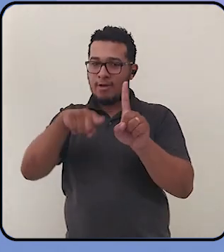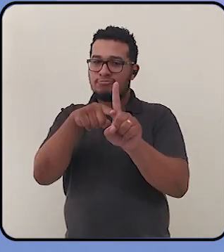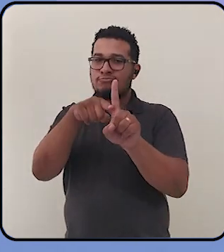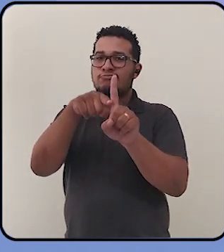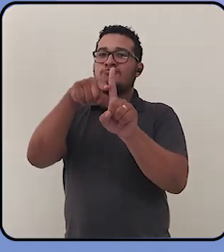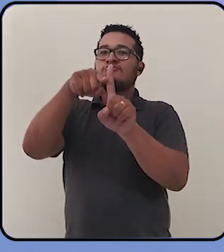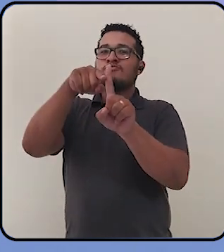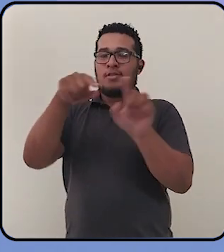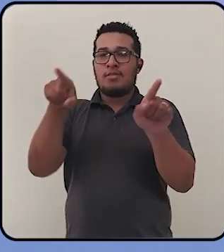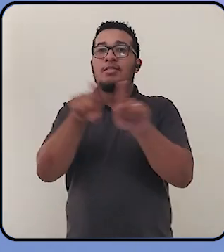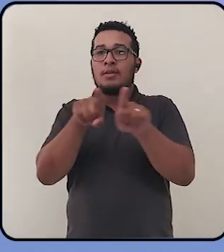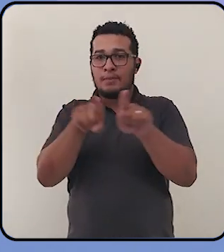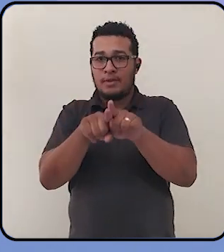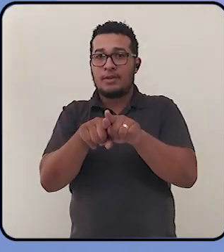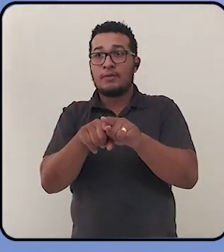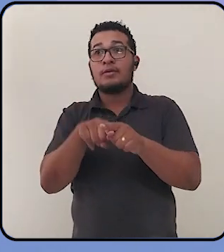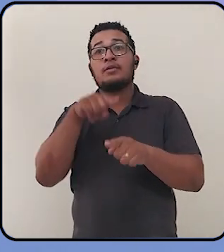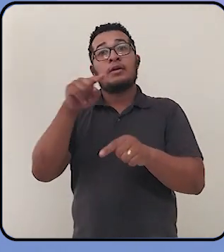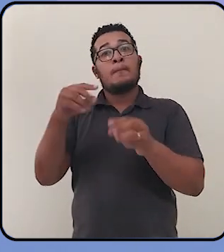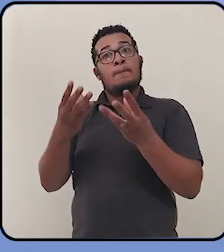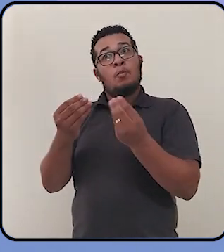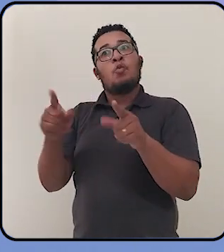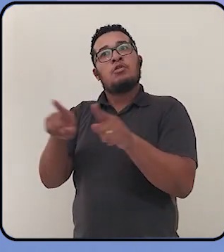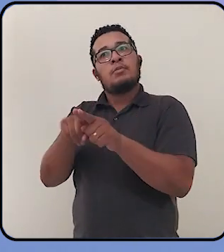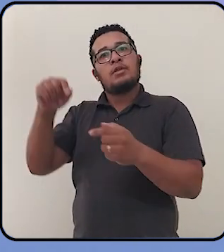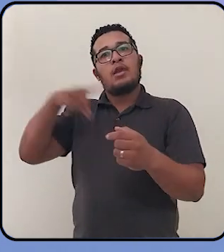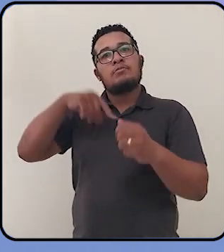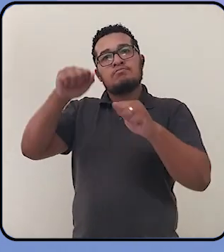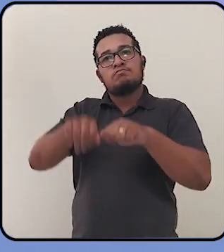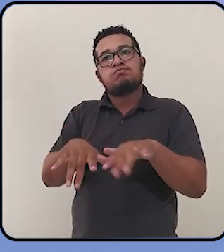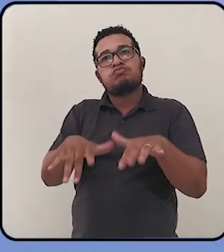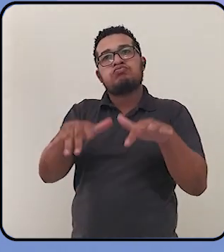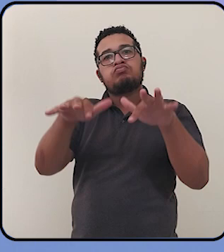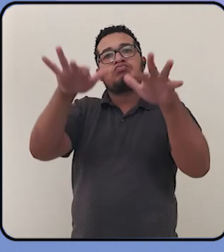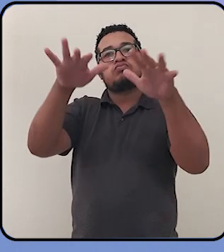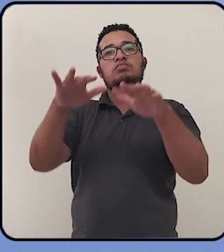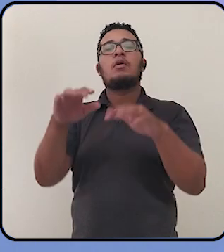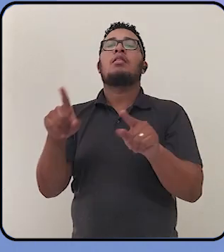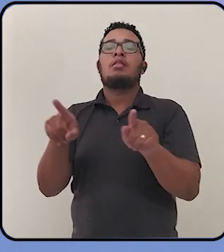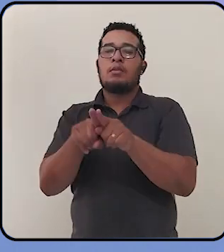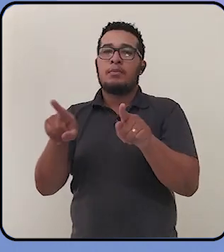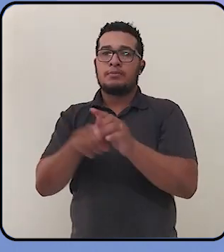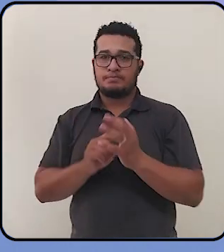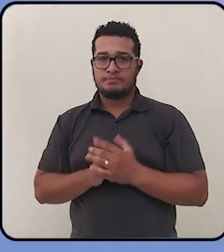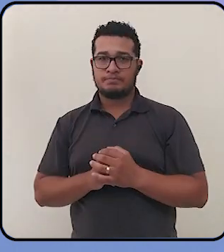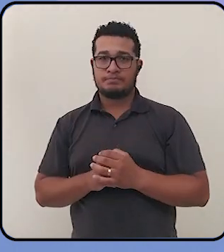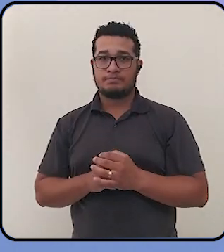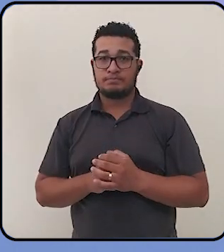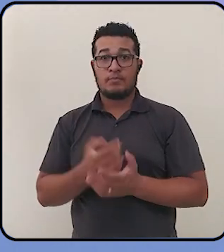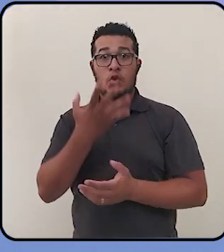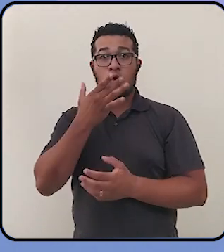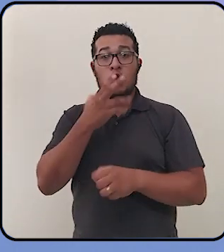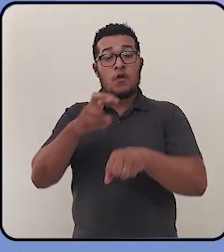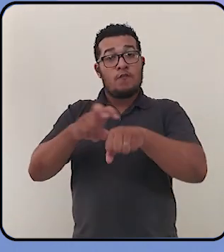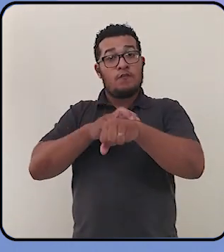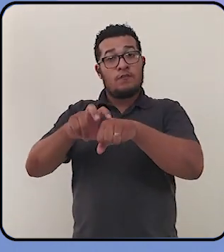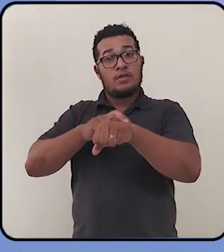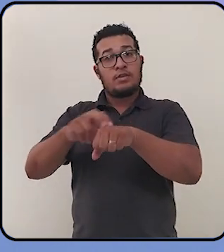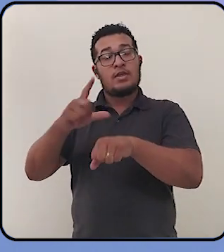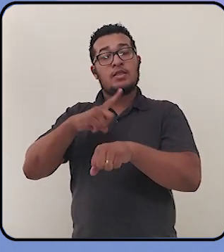temperaturas altas e de índice pluviométrico elevado. Na cor verde, nós temos a